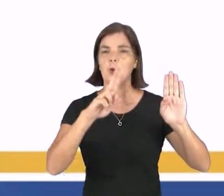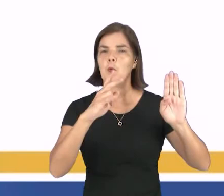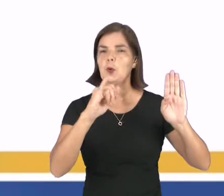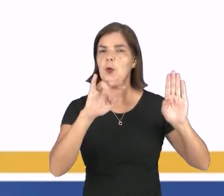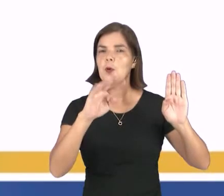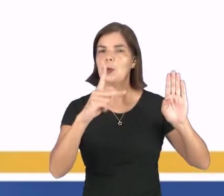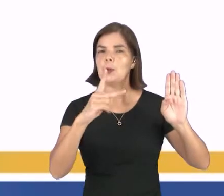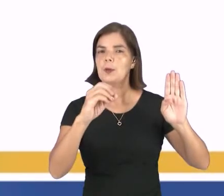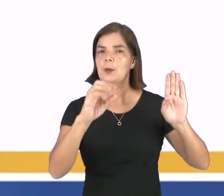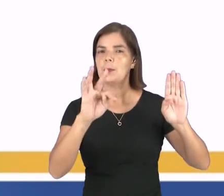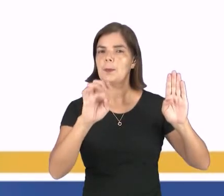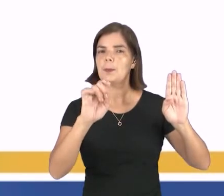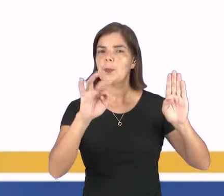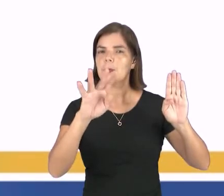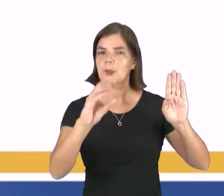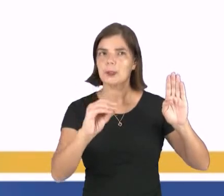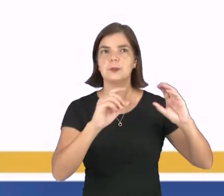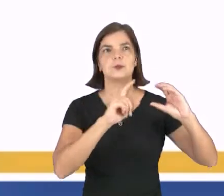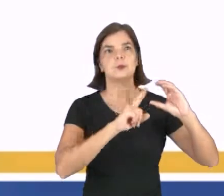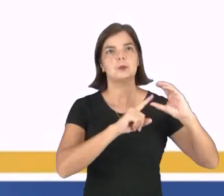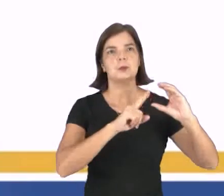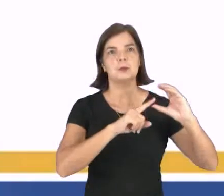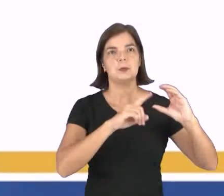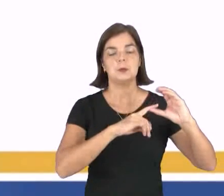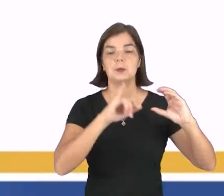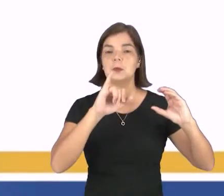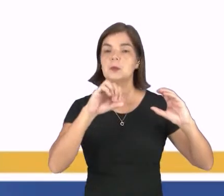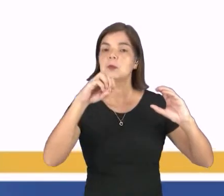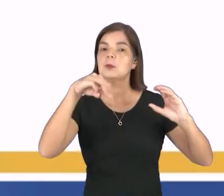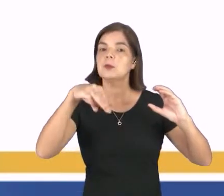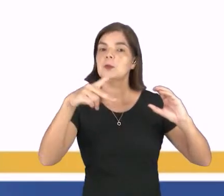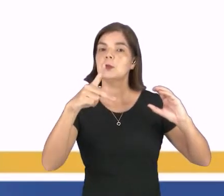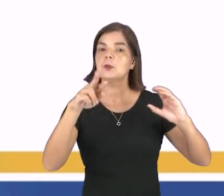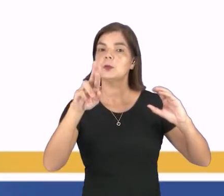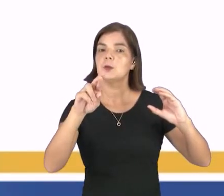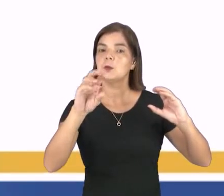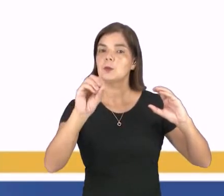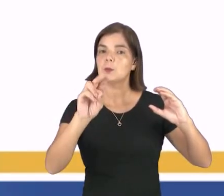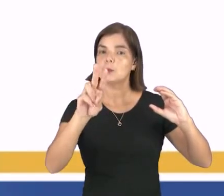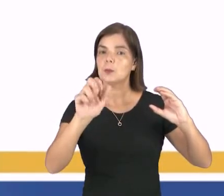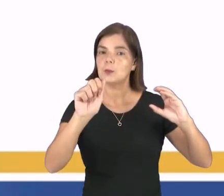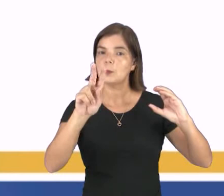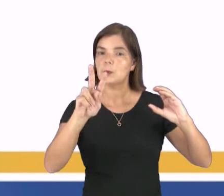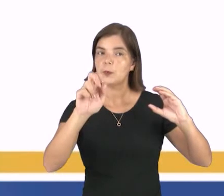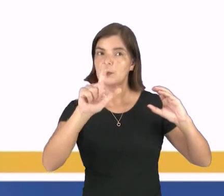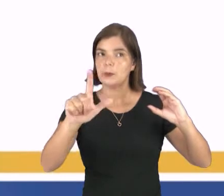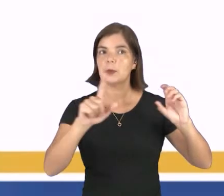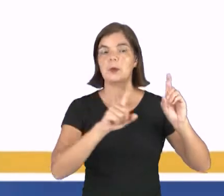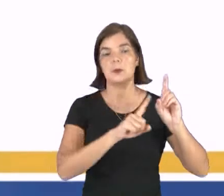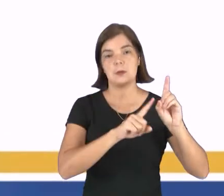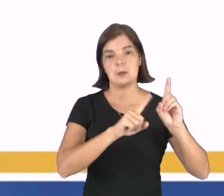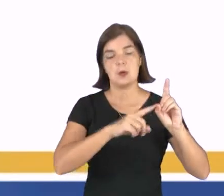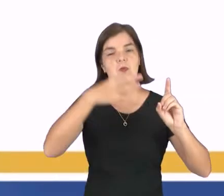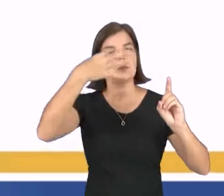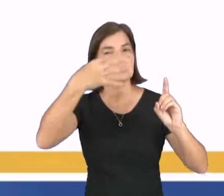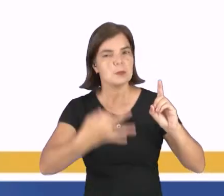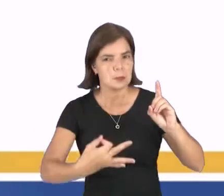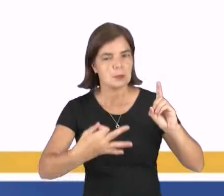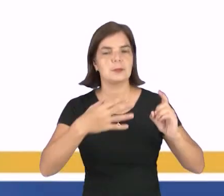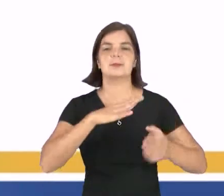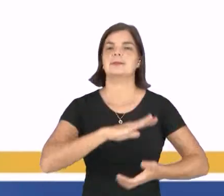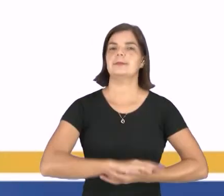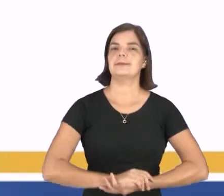letra B um fato hipotético letras e um fato Improvável ou letra de um fato